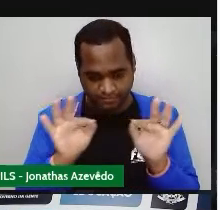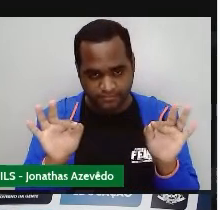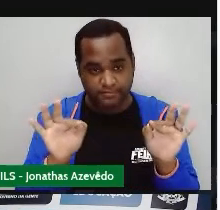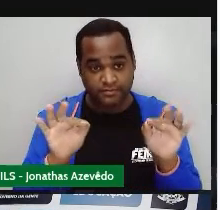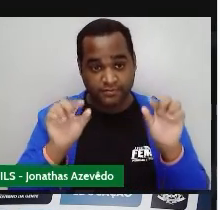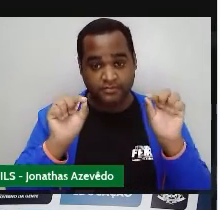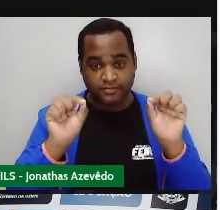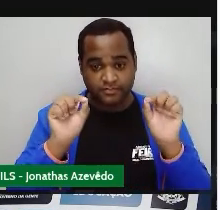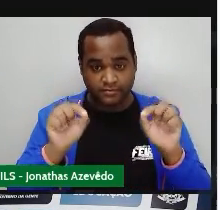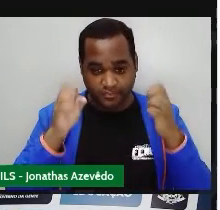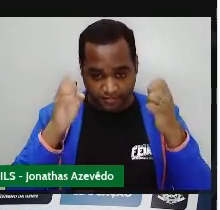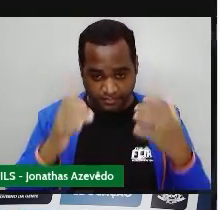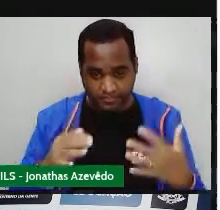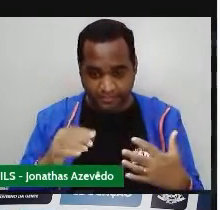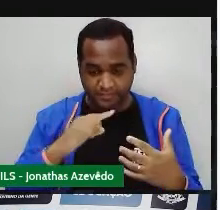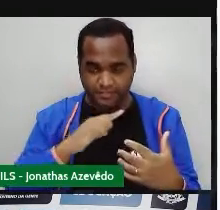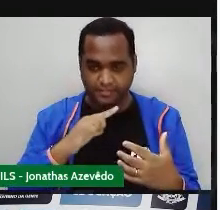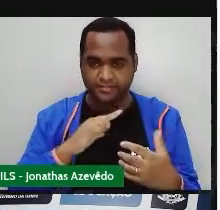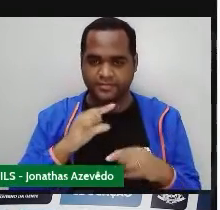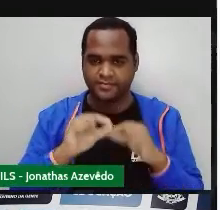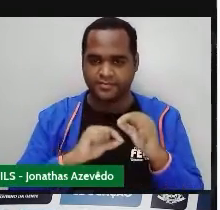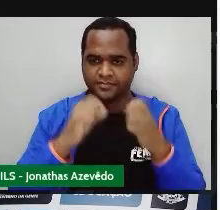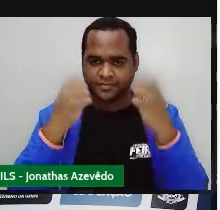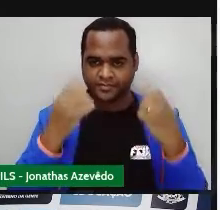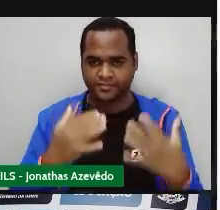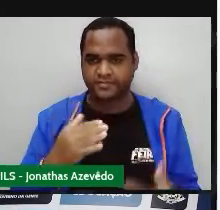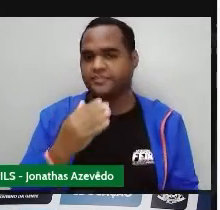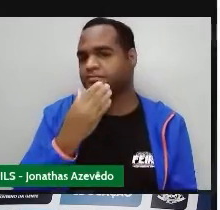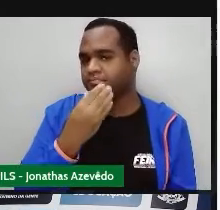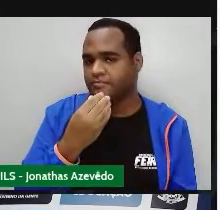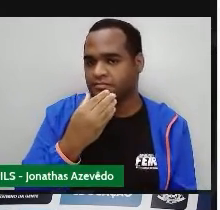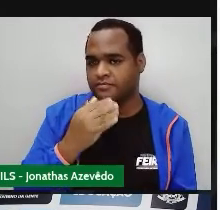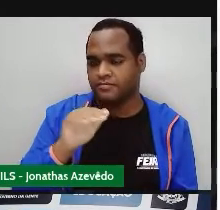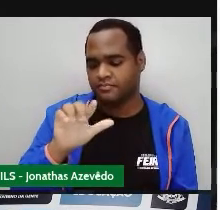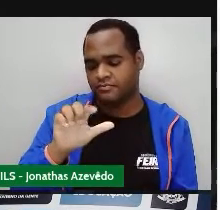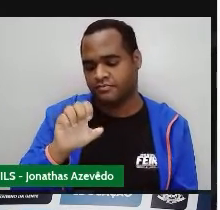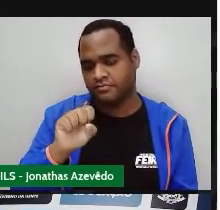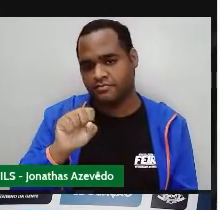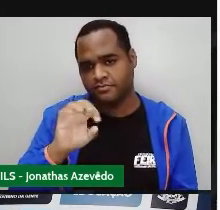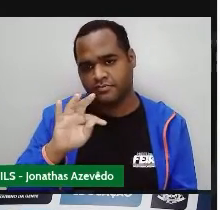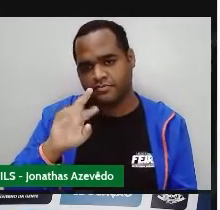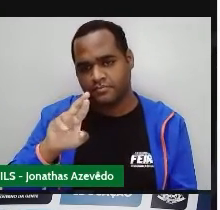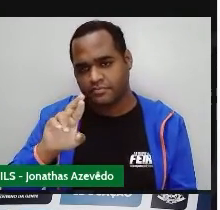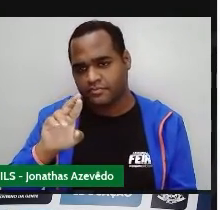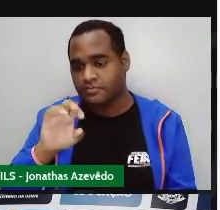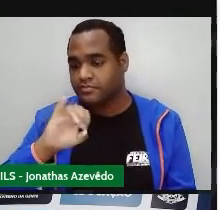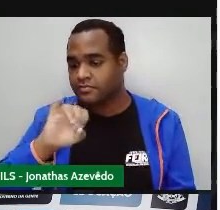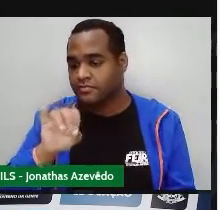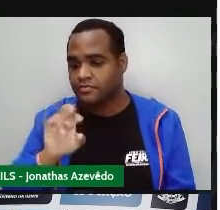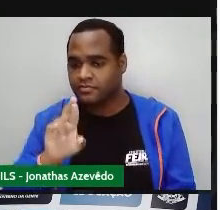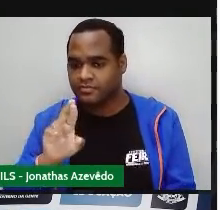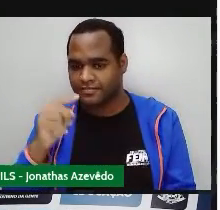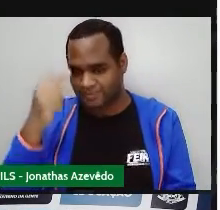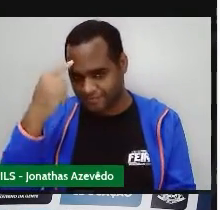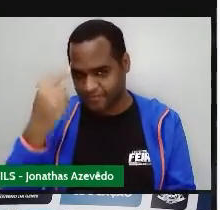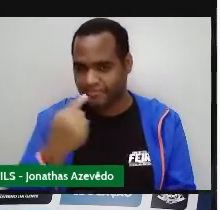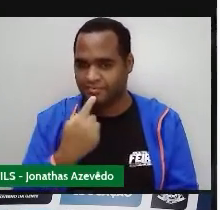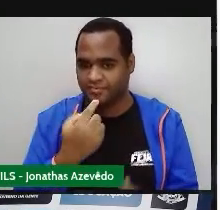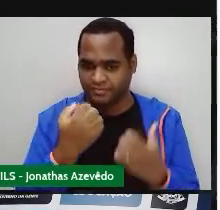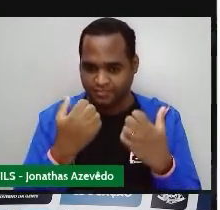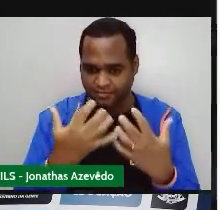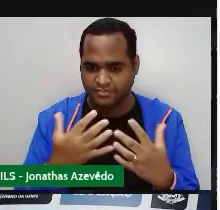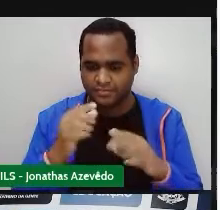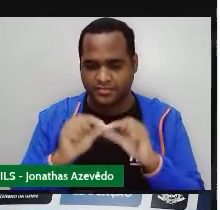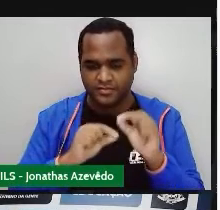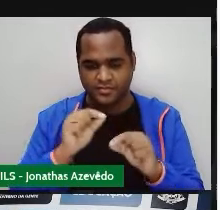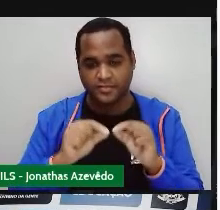bacana né de um camarada chamada chamado Lester Júnior né E ele disse o seguinte